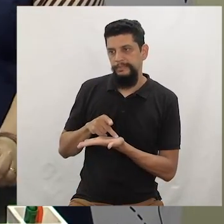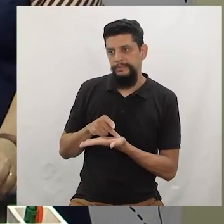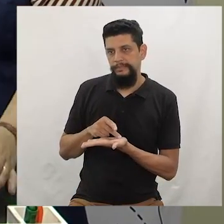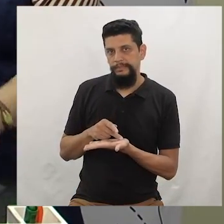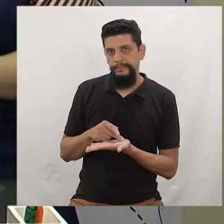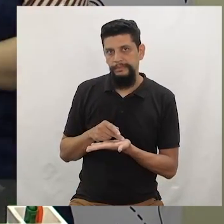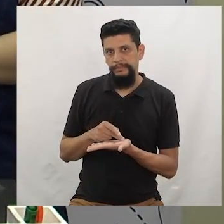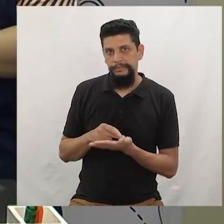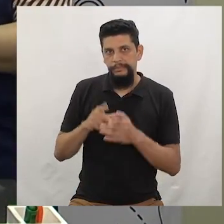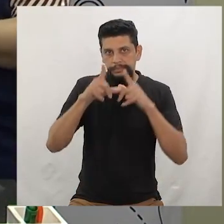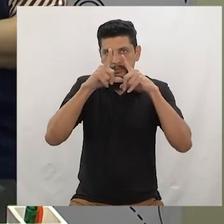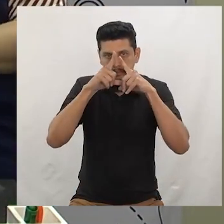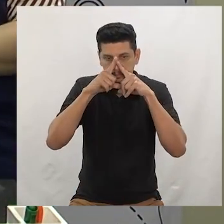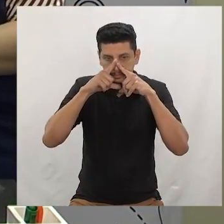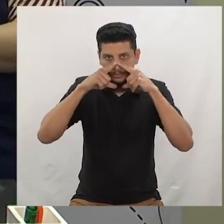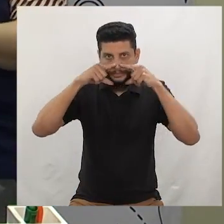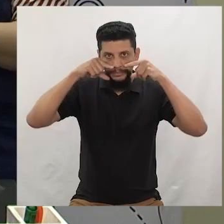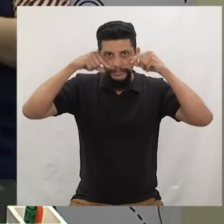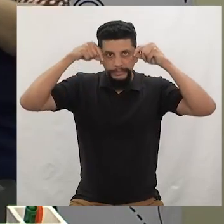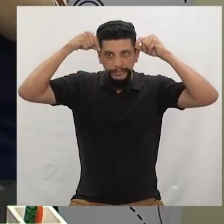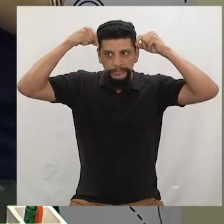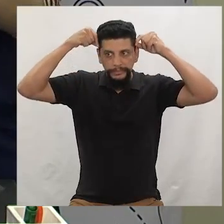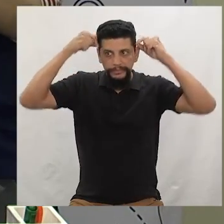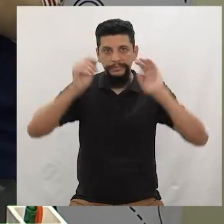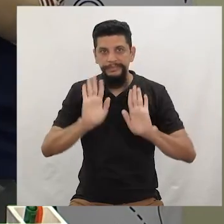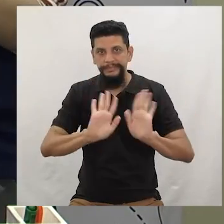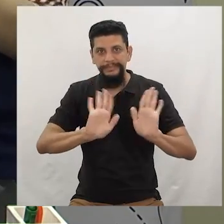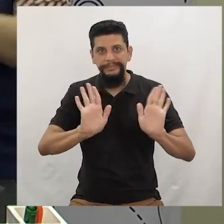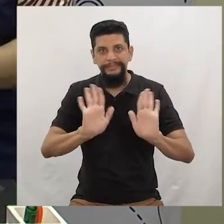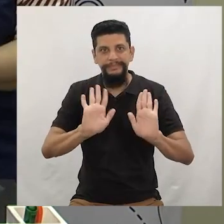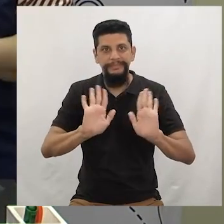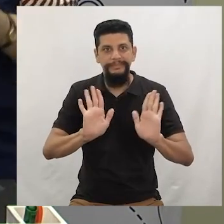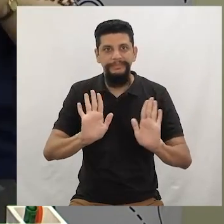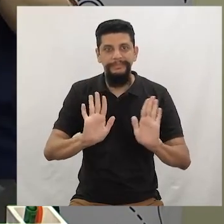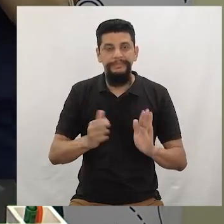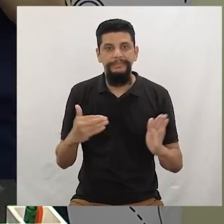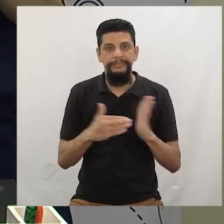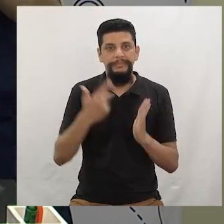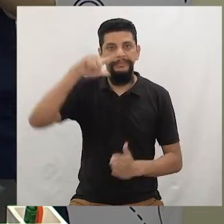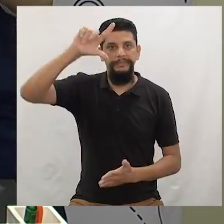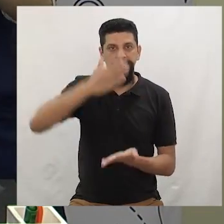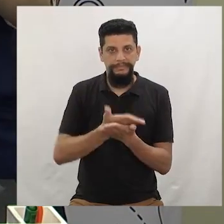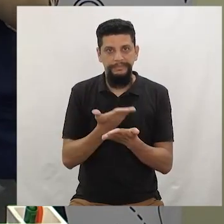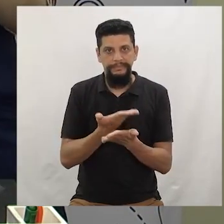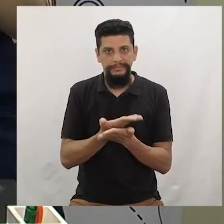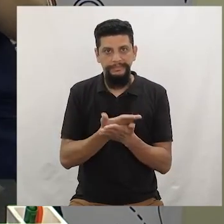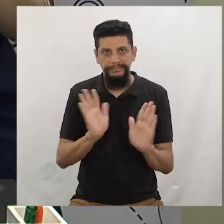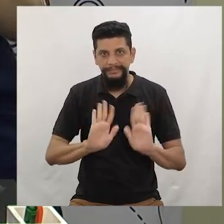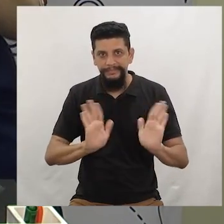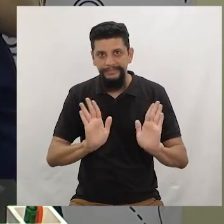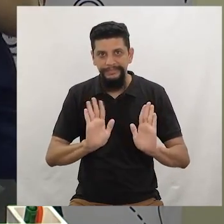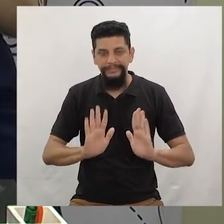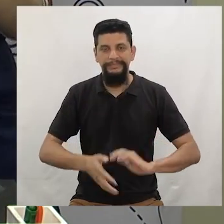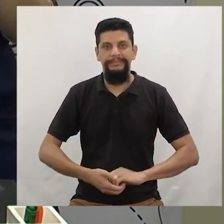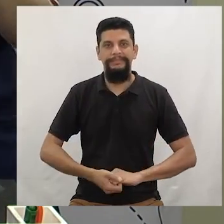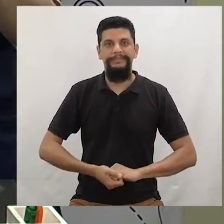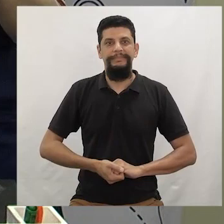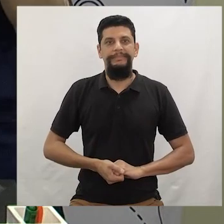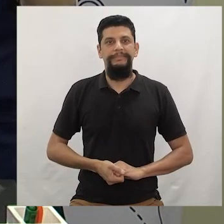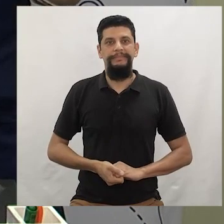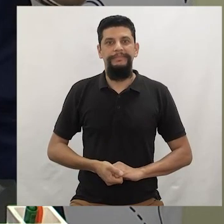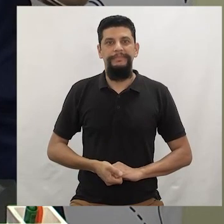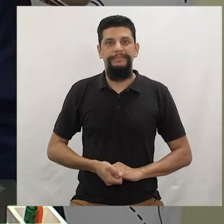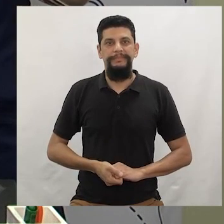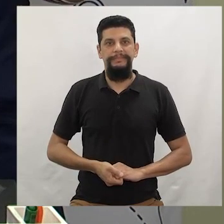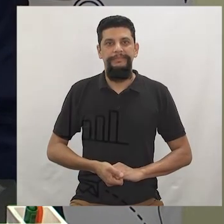Cris. Vamos colocar a nossa máscara também. Vamos lá. Tchau! Tchau! Até a próxima aula. Até a próxima.